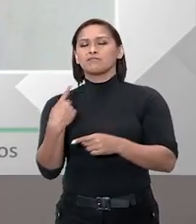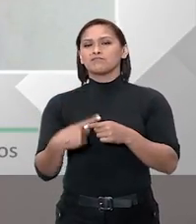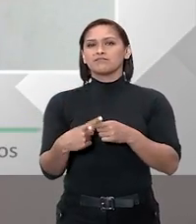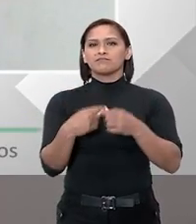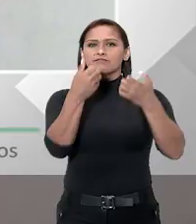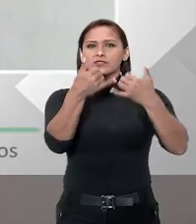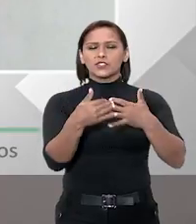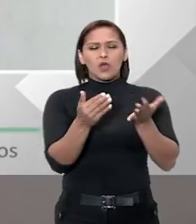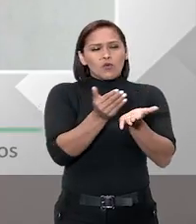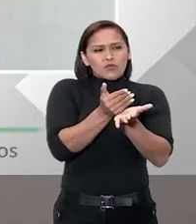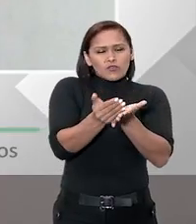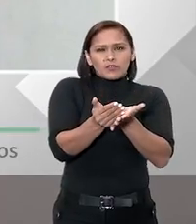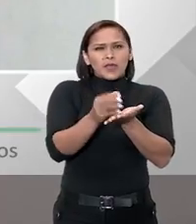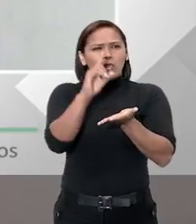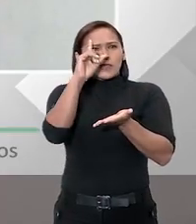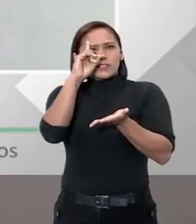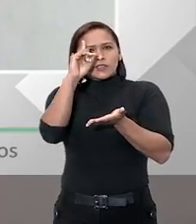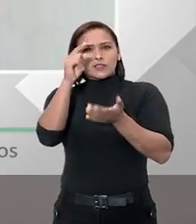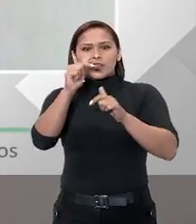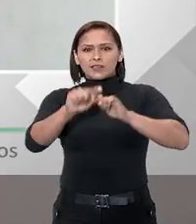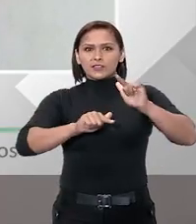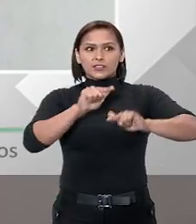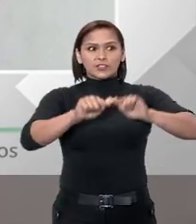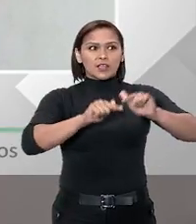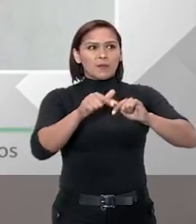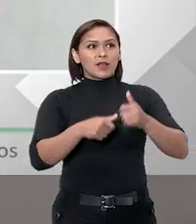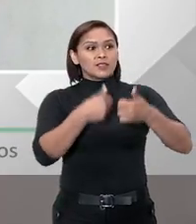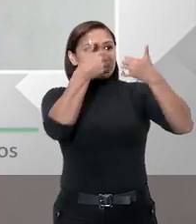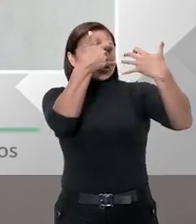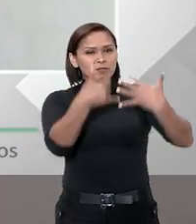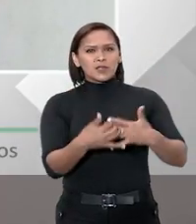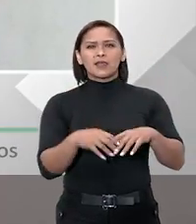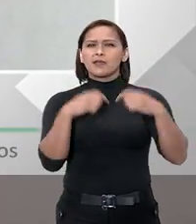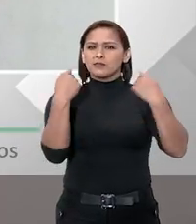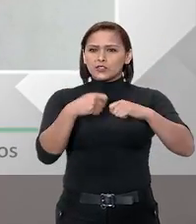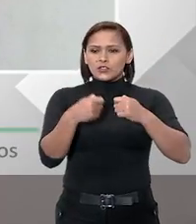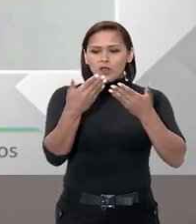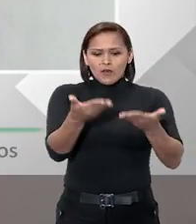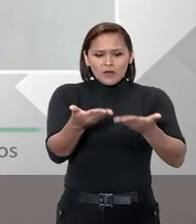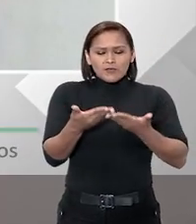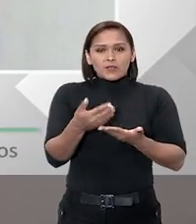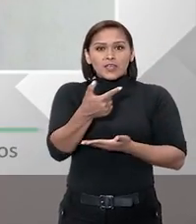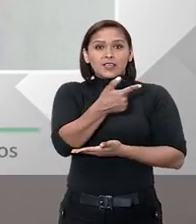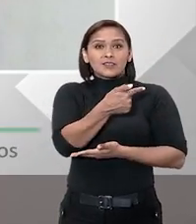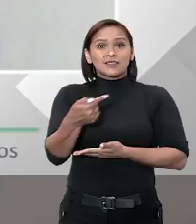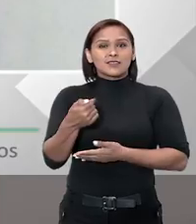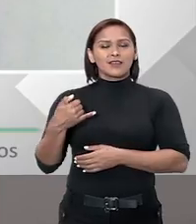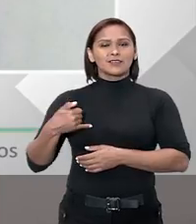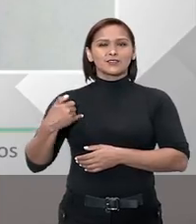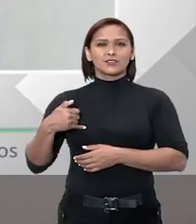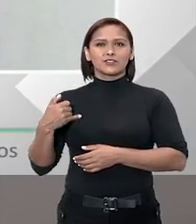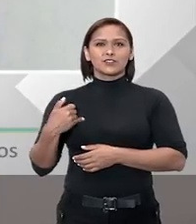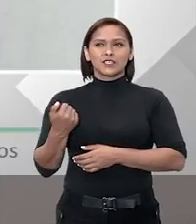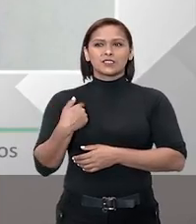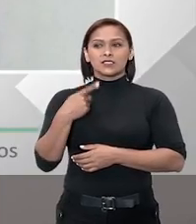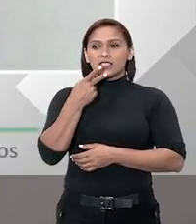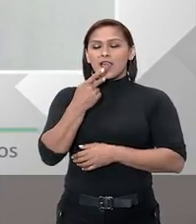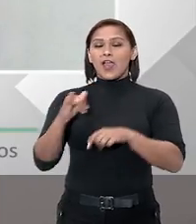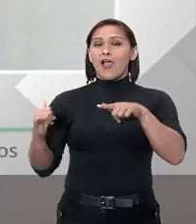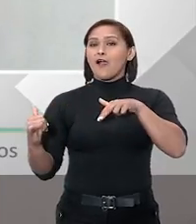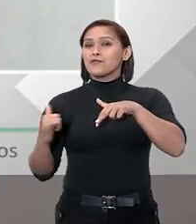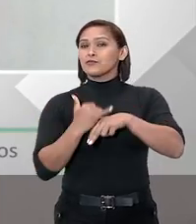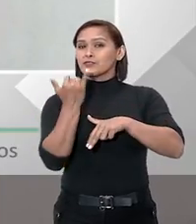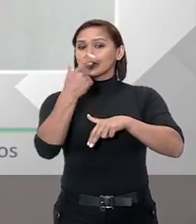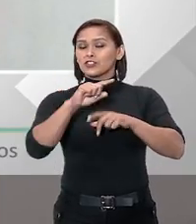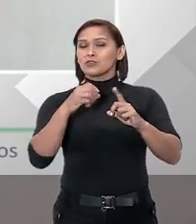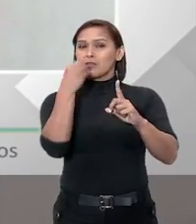E em um dos seus primeiros dias de trabalho, ele nos conta que precisou ouvir uma menina de 7 anos que é suposta